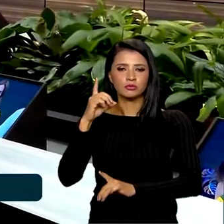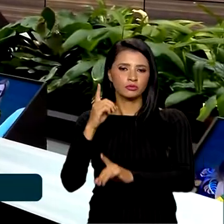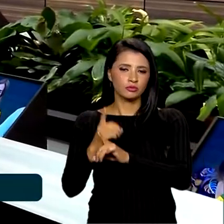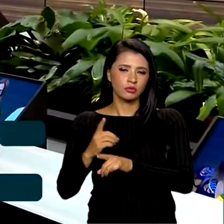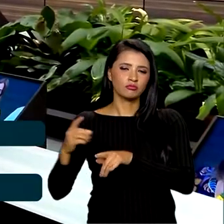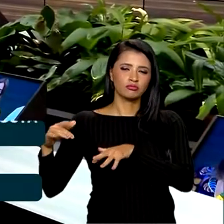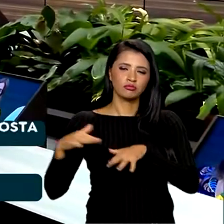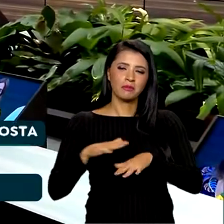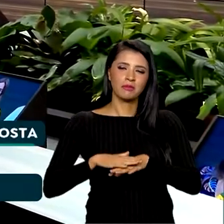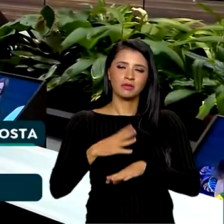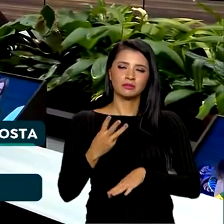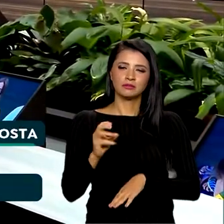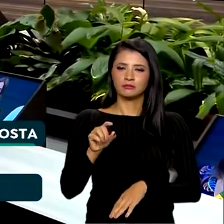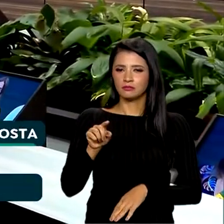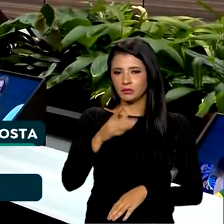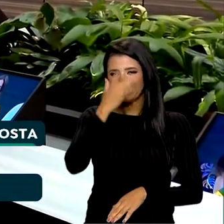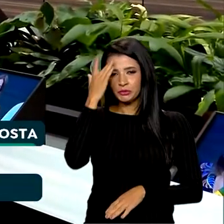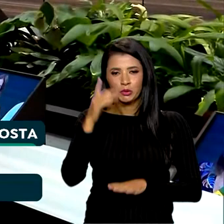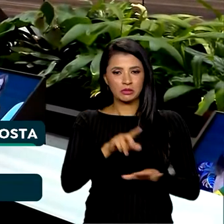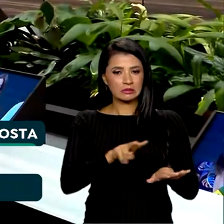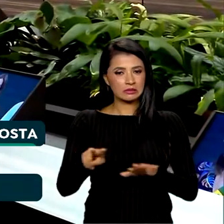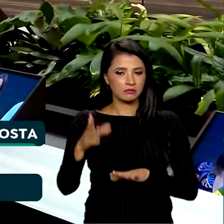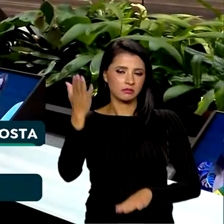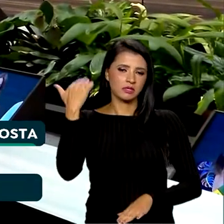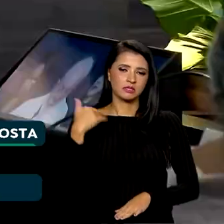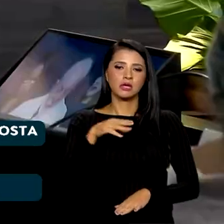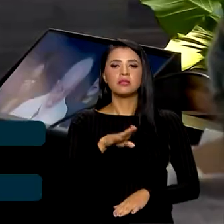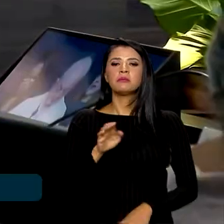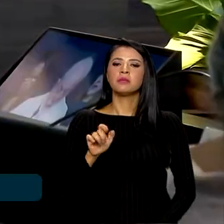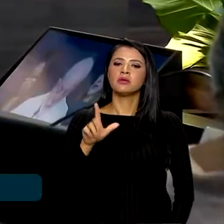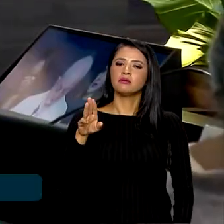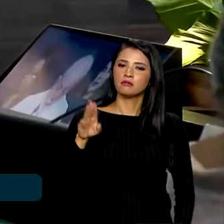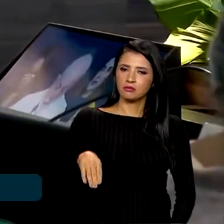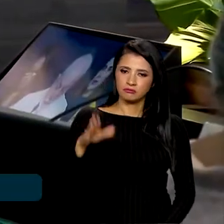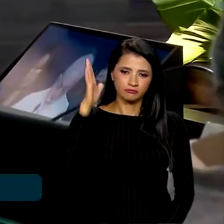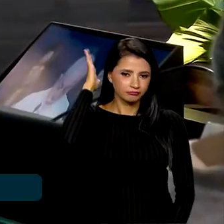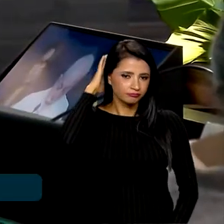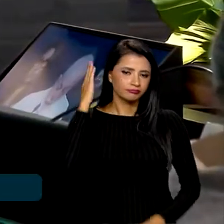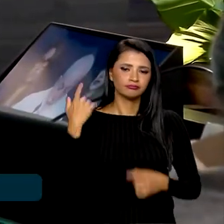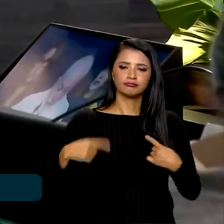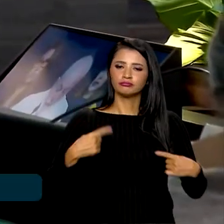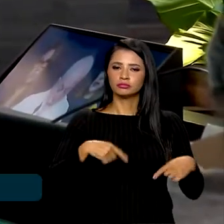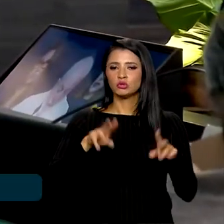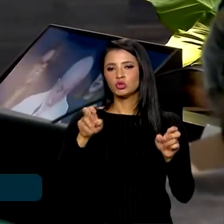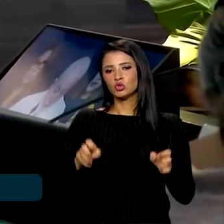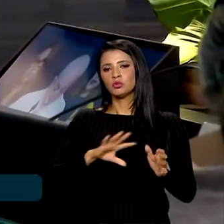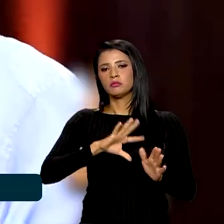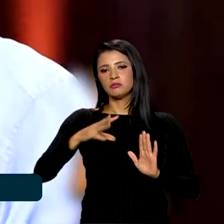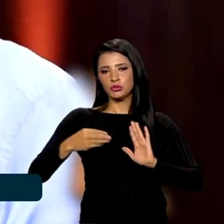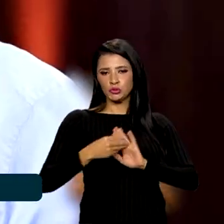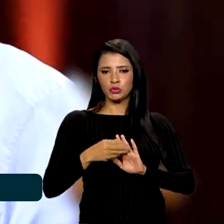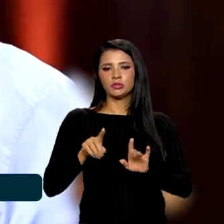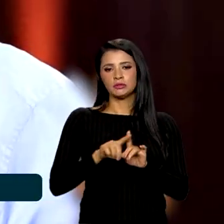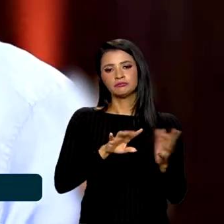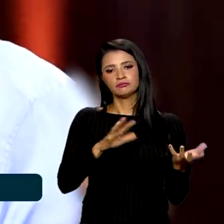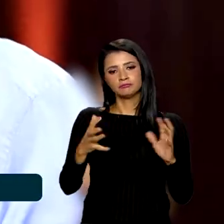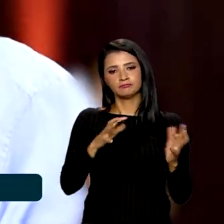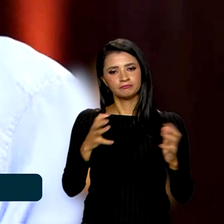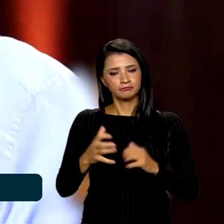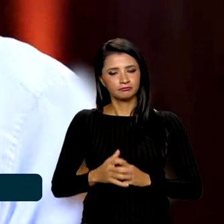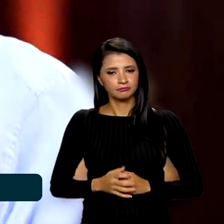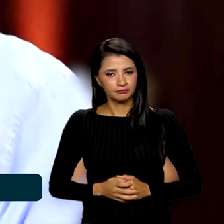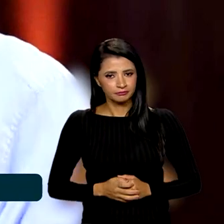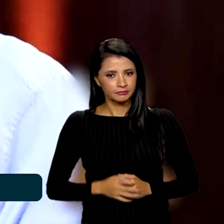30 mil pessoas na semana passada em Belém, no Pará, para discutir a Amazônia e meio ambiente. Não é fácil